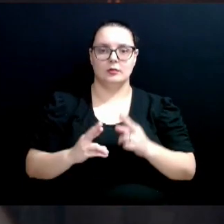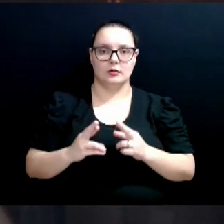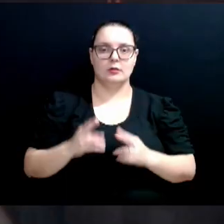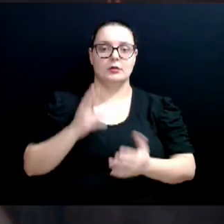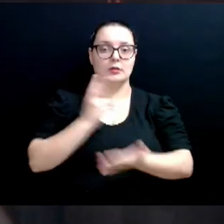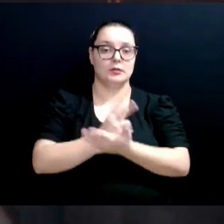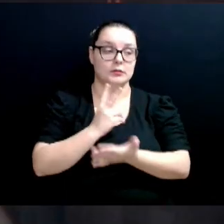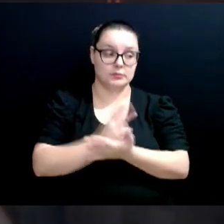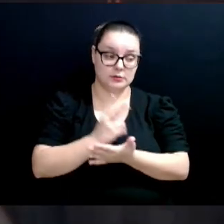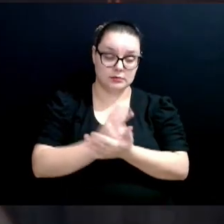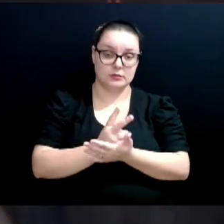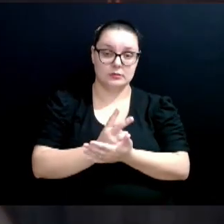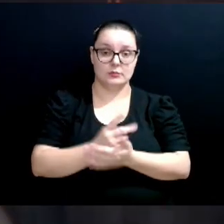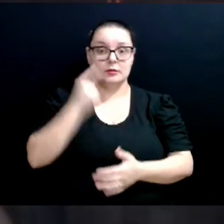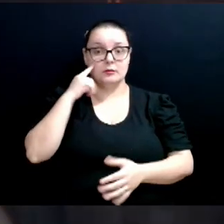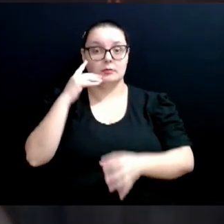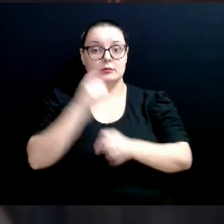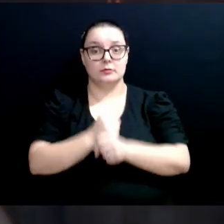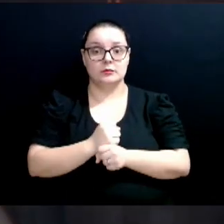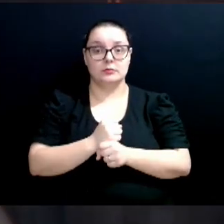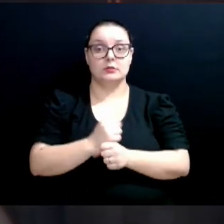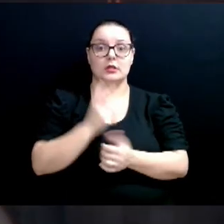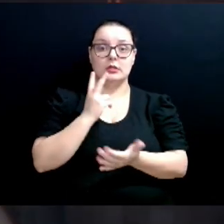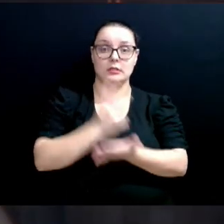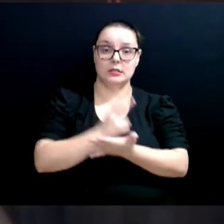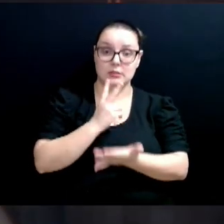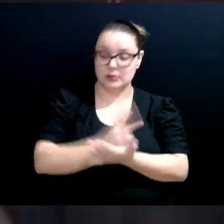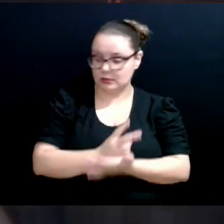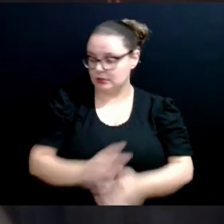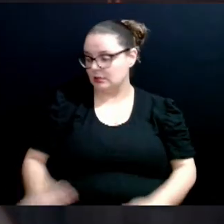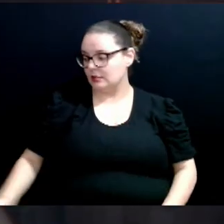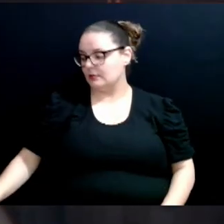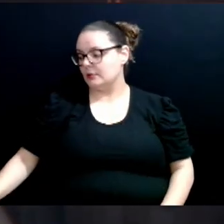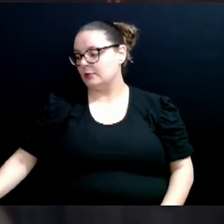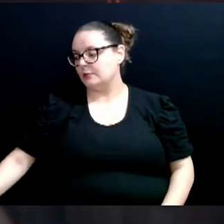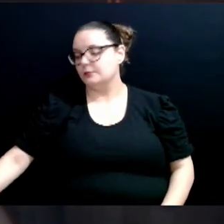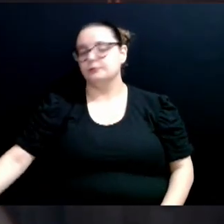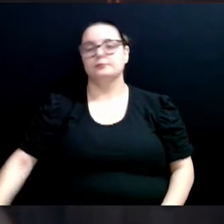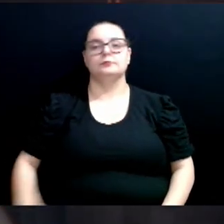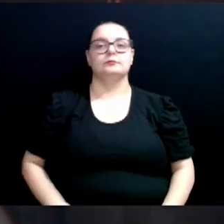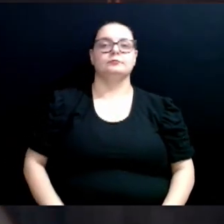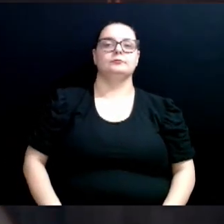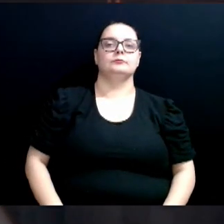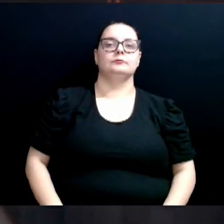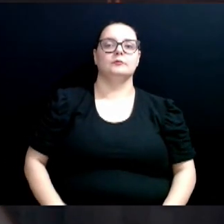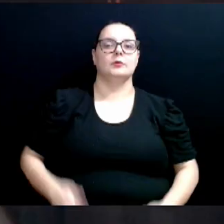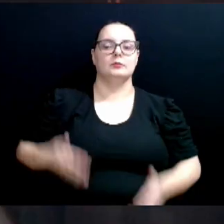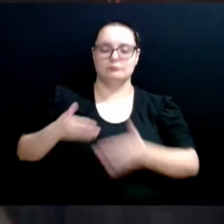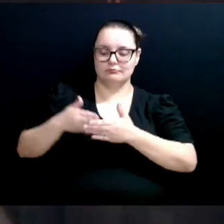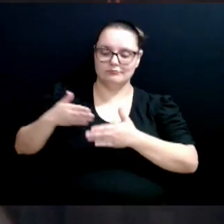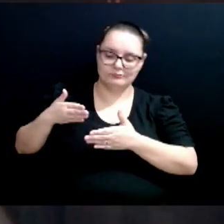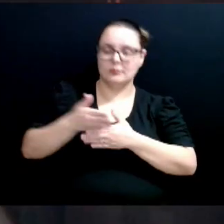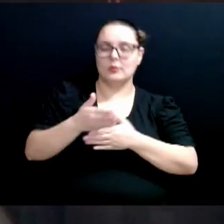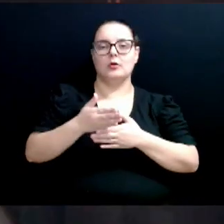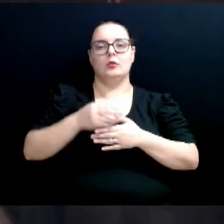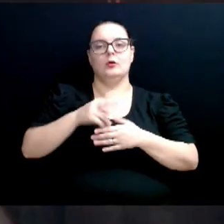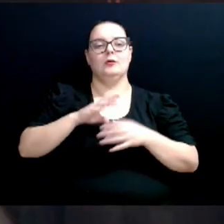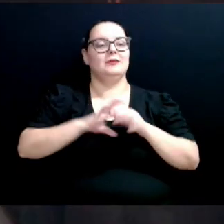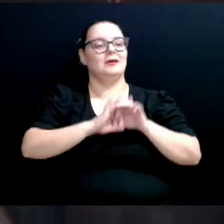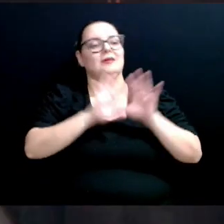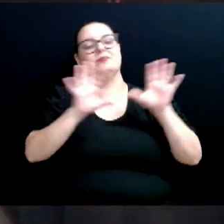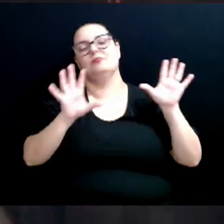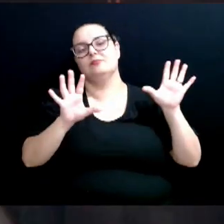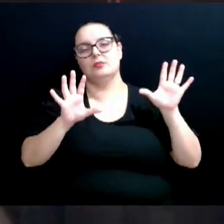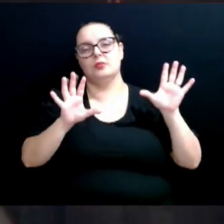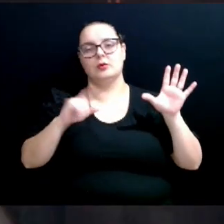em geral, toda vez que a gente se atravessa, né, ou que a gente é permissivo, o nosso corpo dá